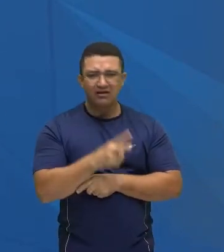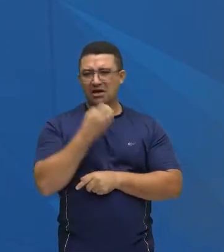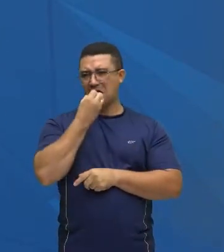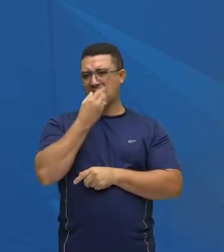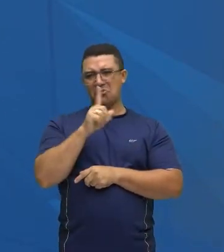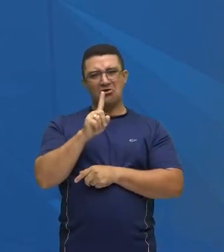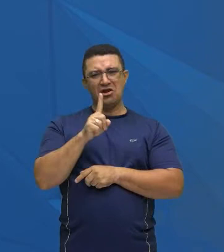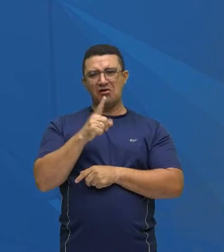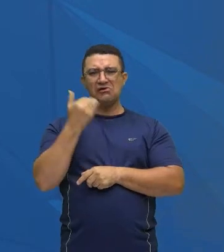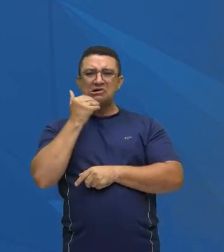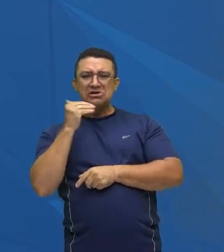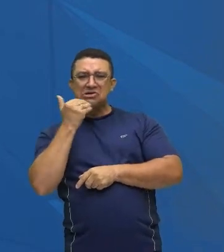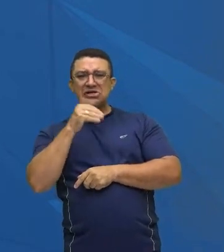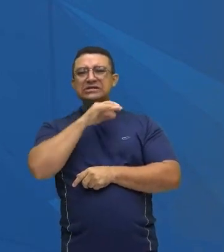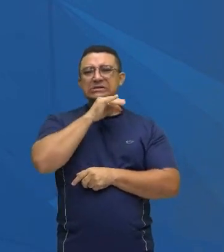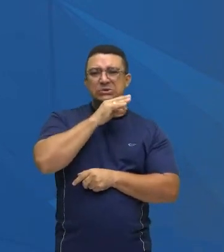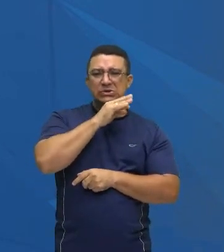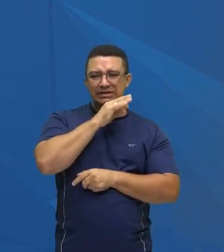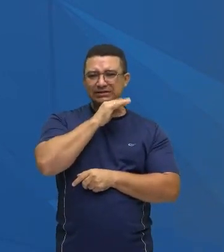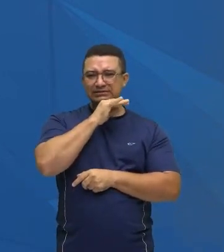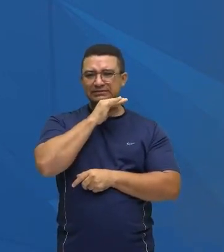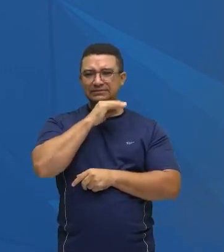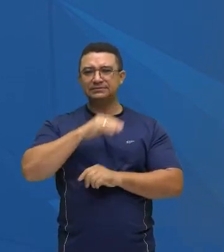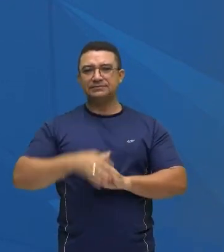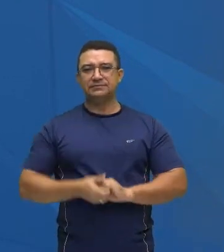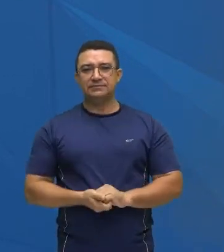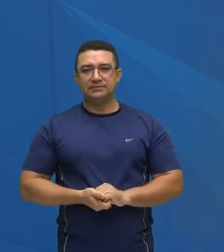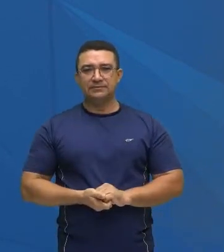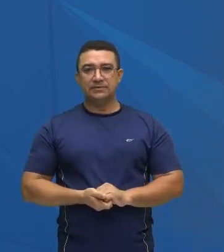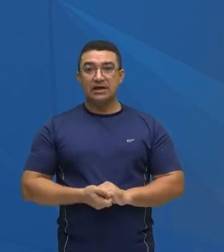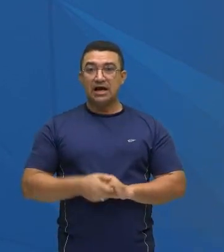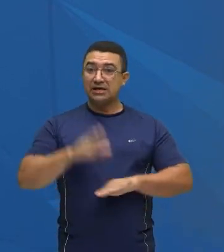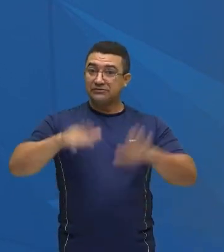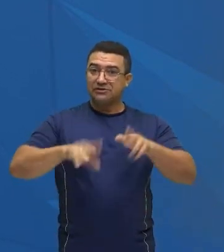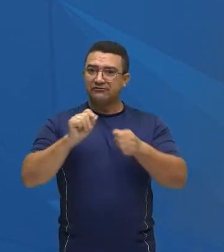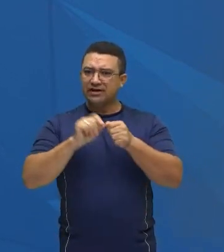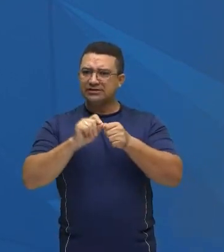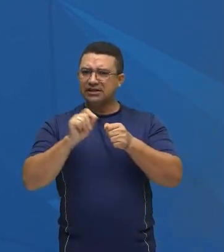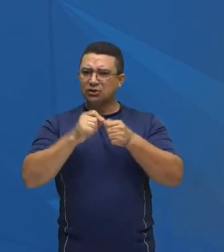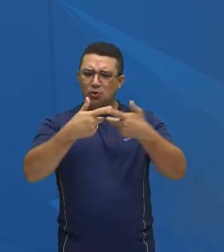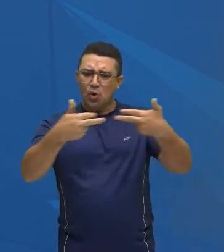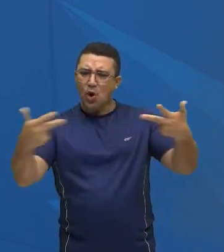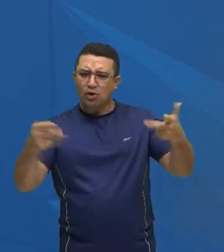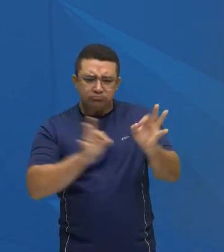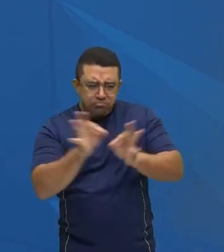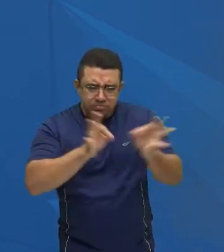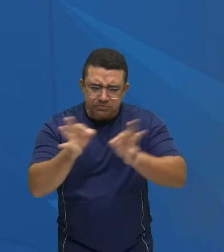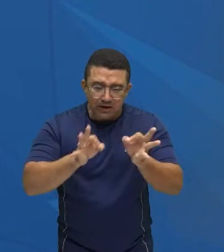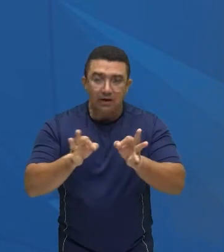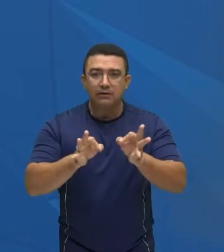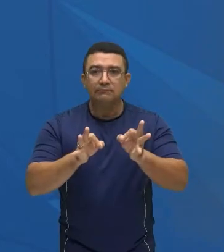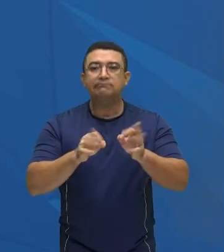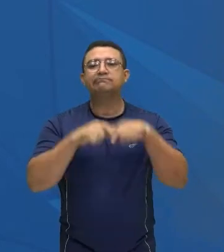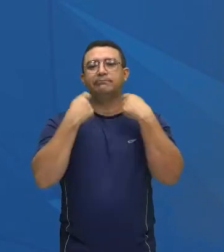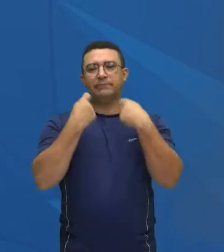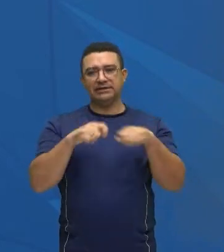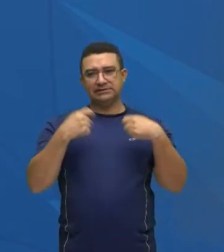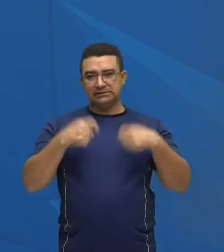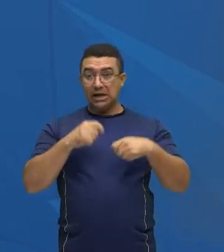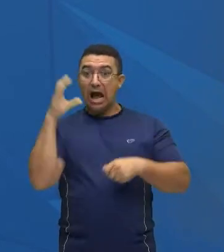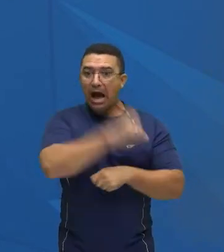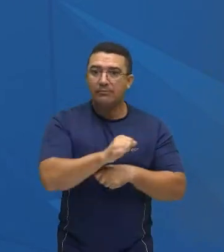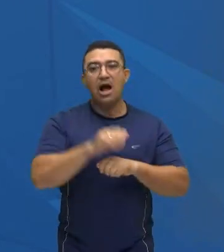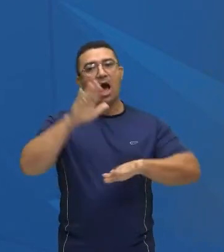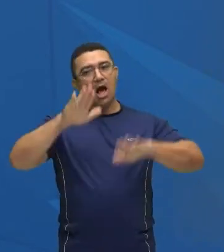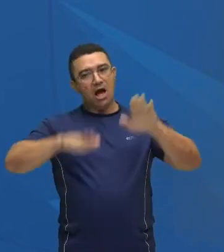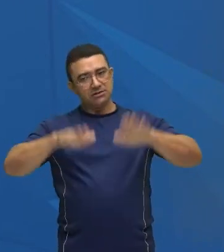aí que legal. Se fizer rápido, não sai bom. Então, quando a gente está fazendo ali as coisas com pressa, às vezes a gente precisa fazer com pressa, né?